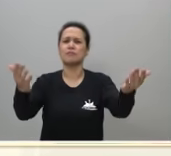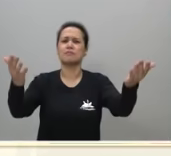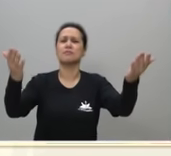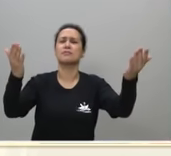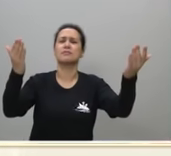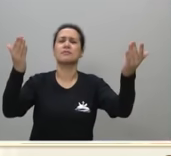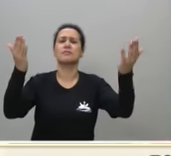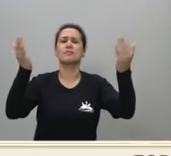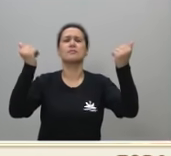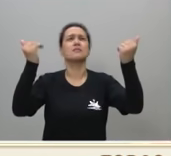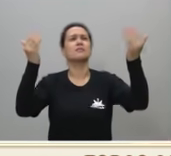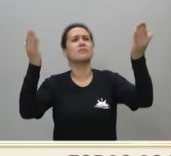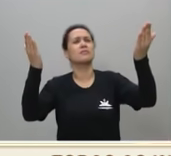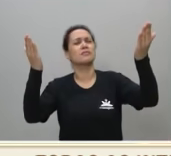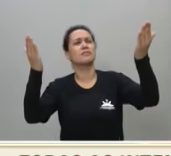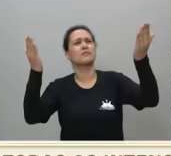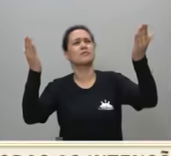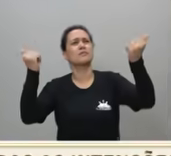iluminar.